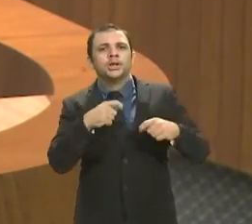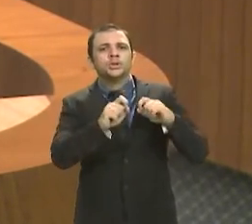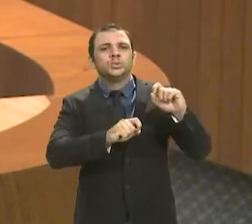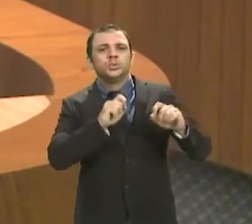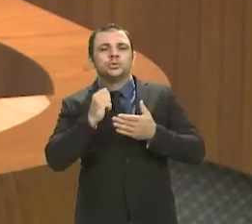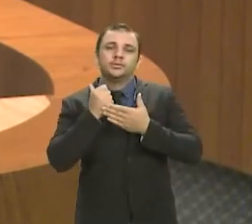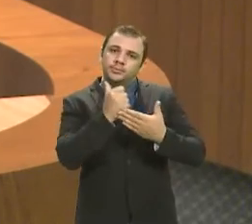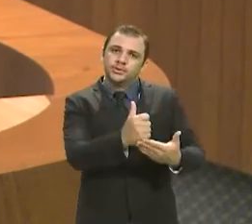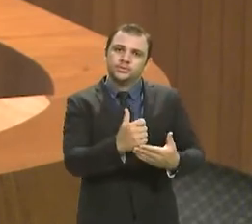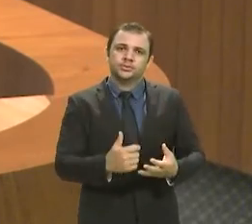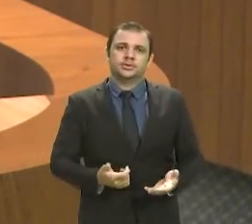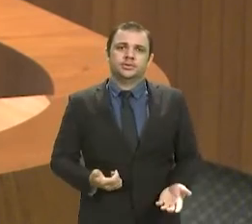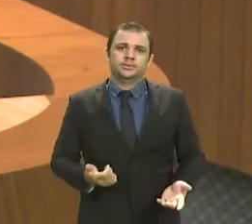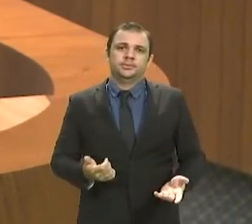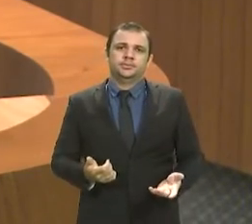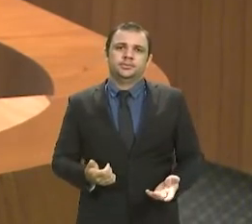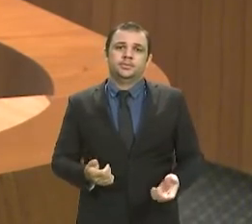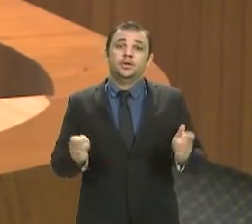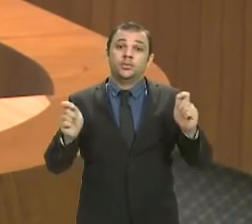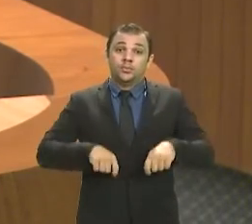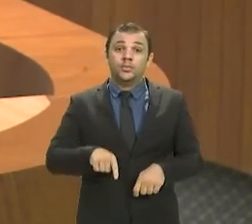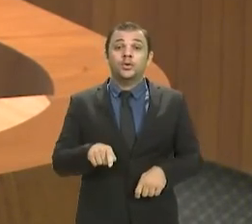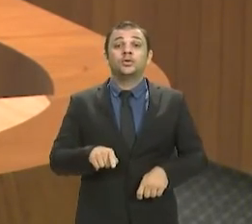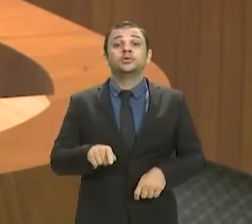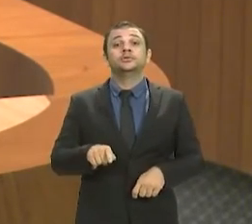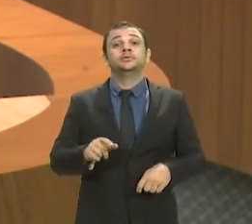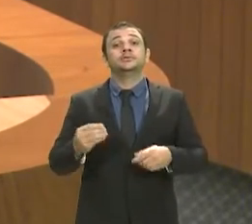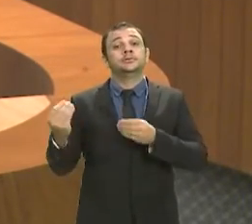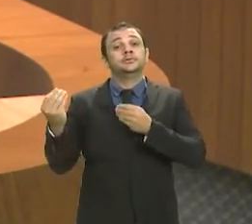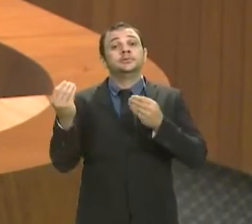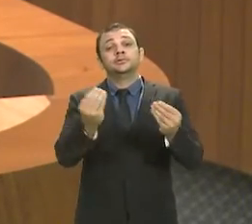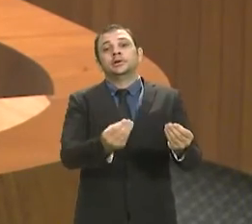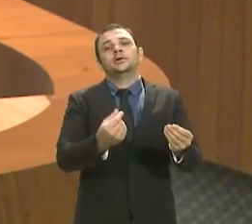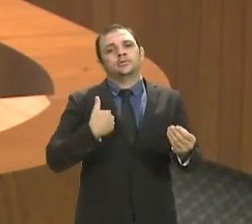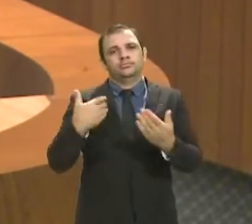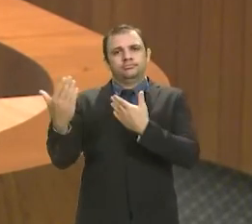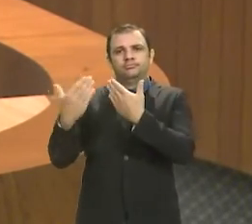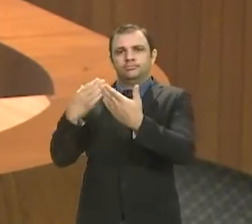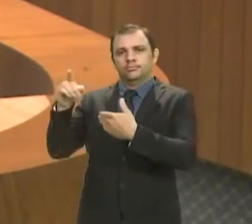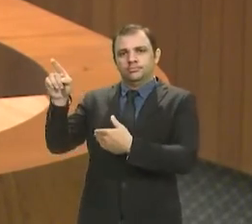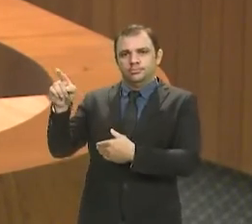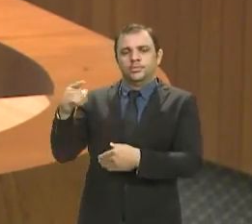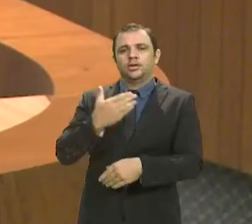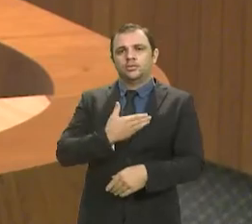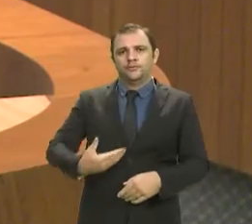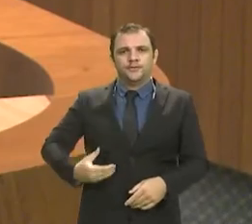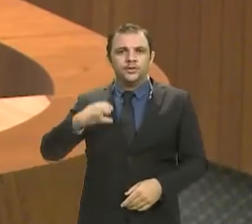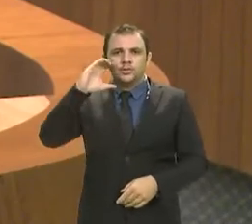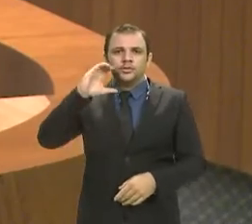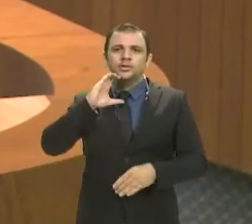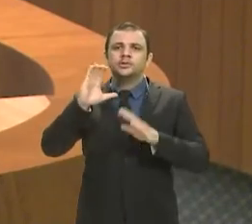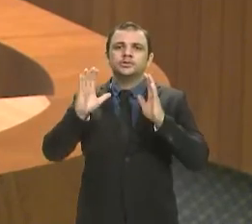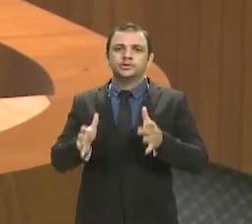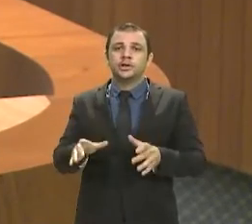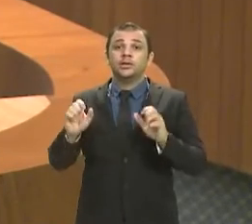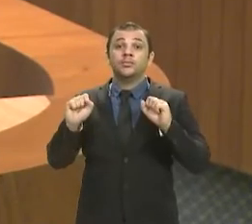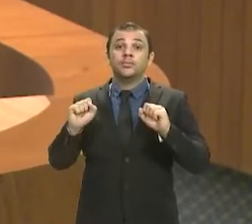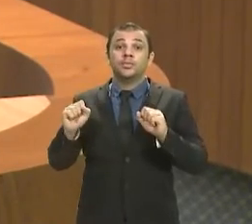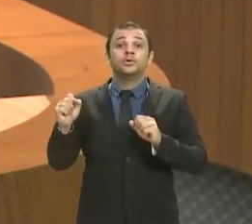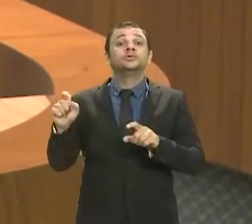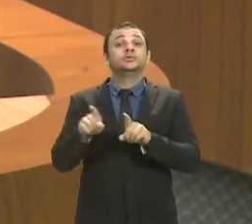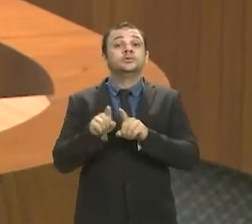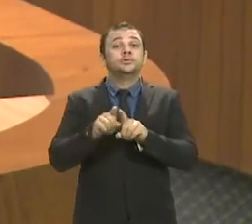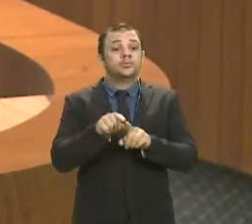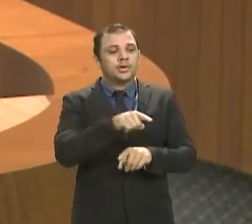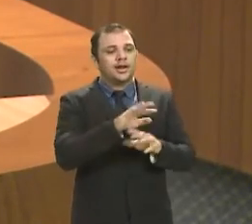Brandão, para que seja disponibilizado para as famílias ribeirinhas desabrigadas o aluguel social,